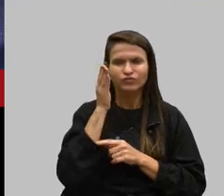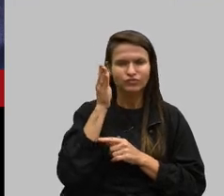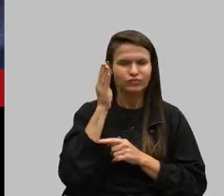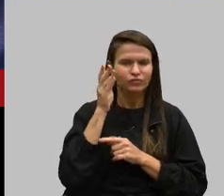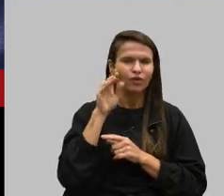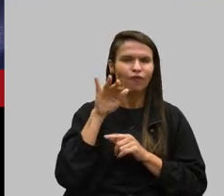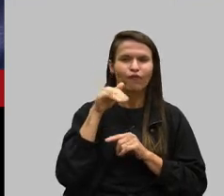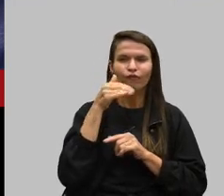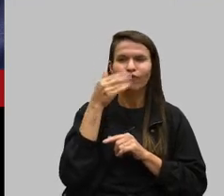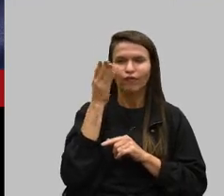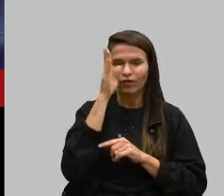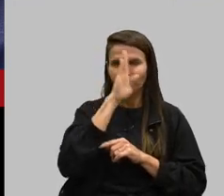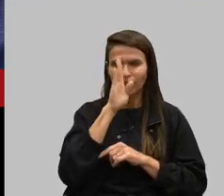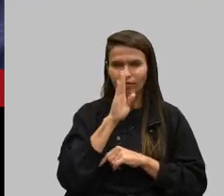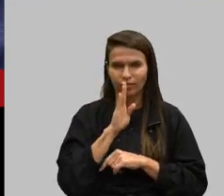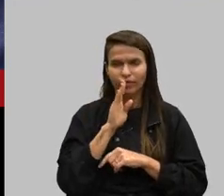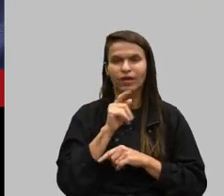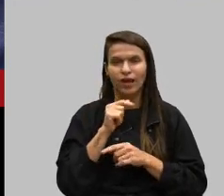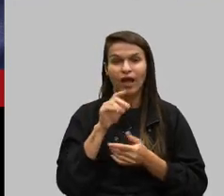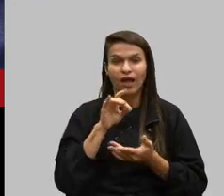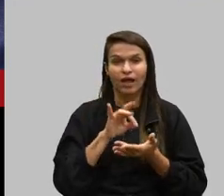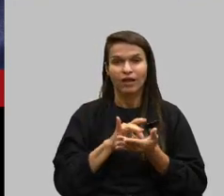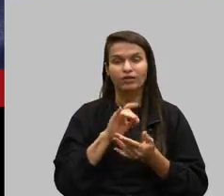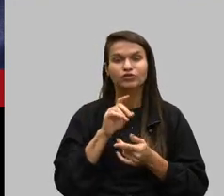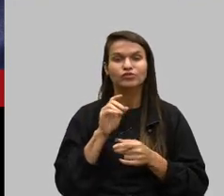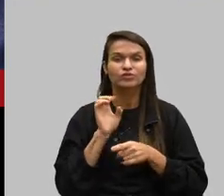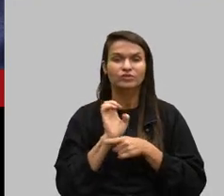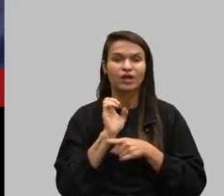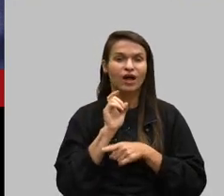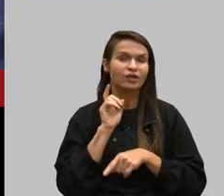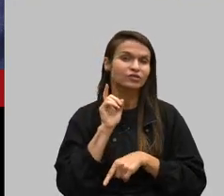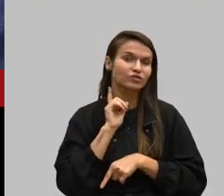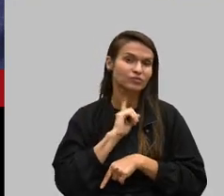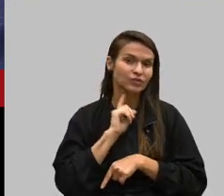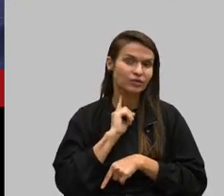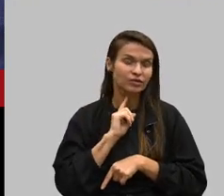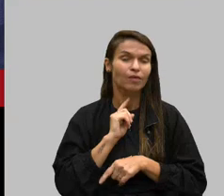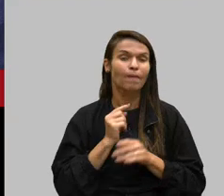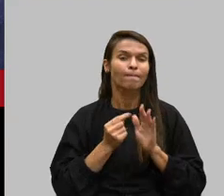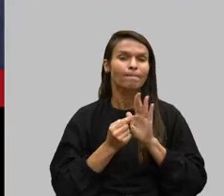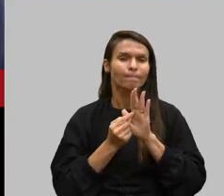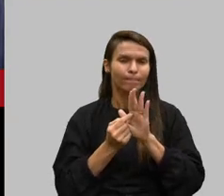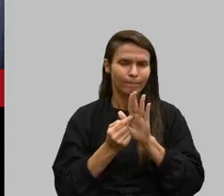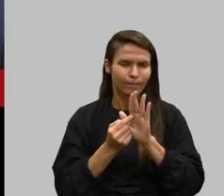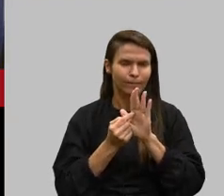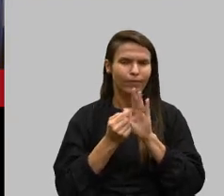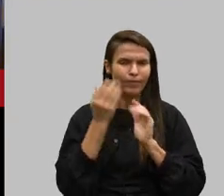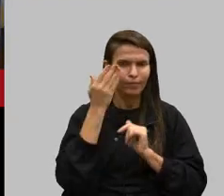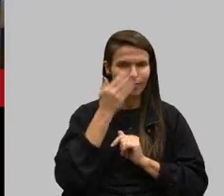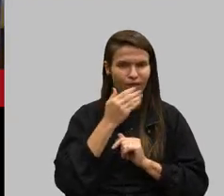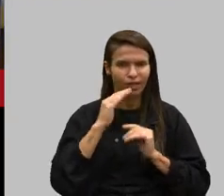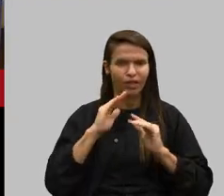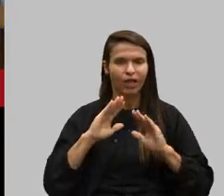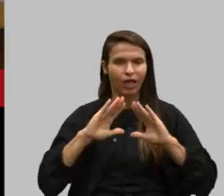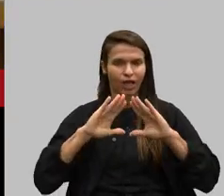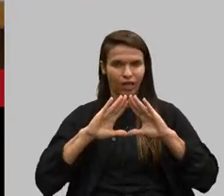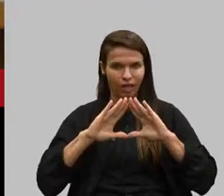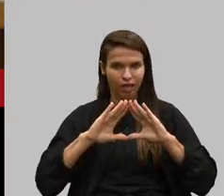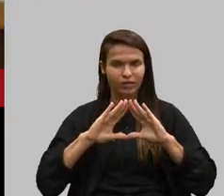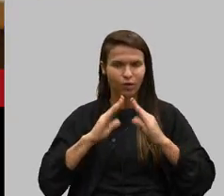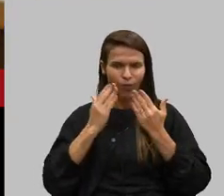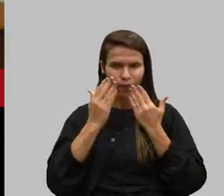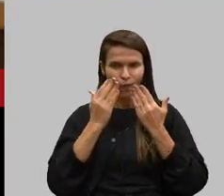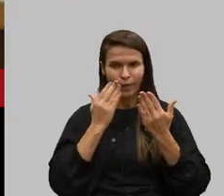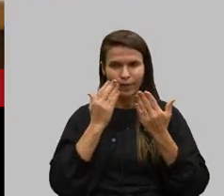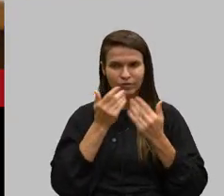realidade no estado de Minas Gerais tram um dado importante para essa casa Legislativa a dado de comparação para que os